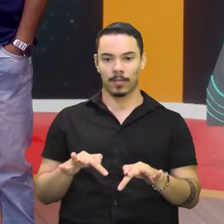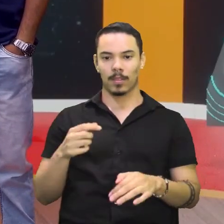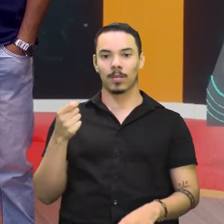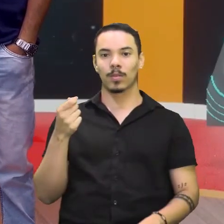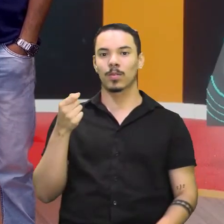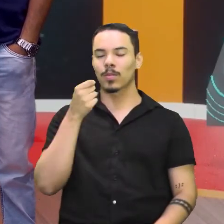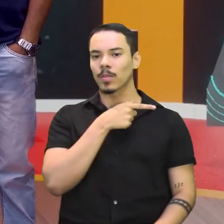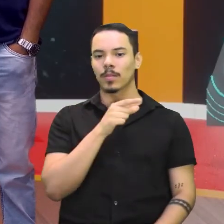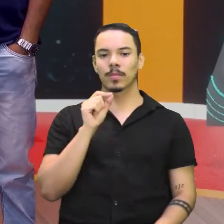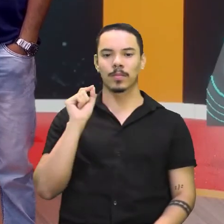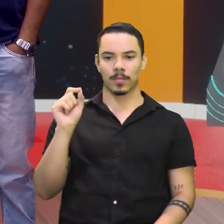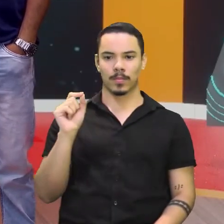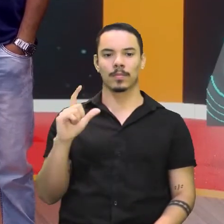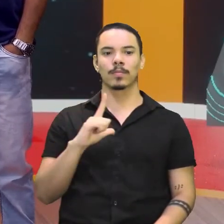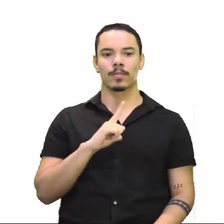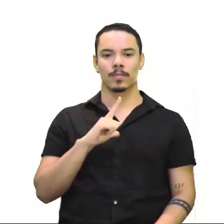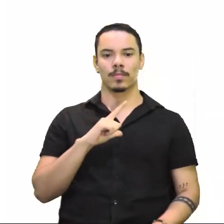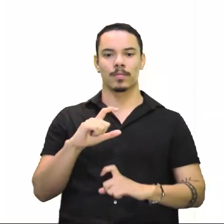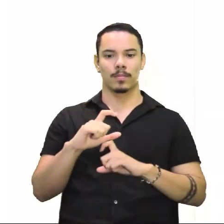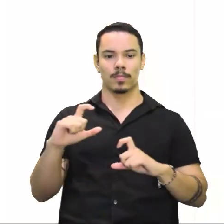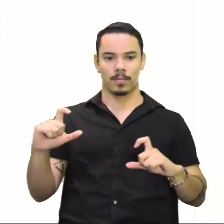lá, temos uma chargezinha, olha lá.